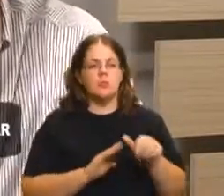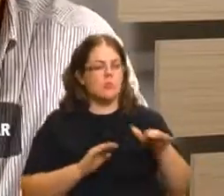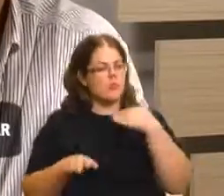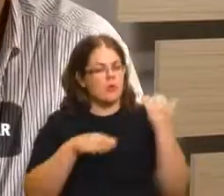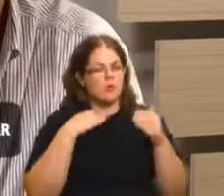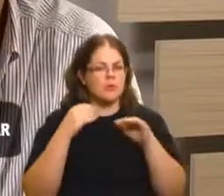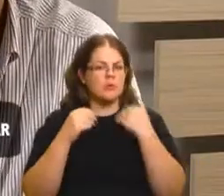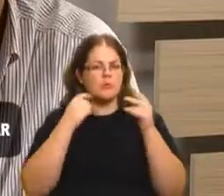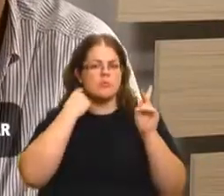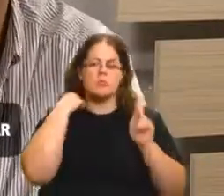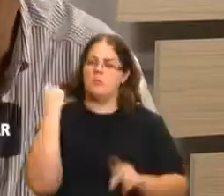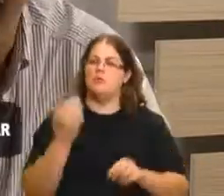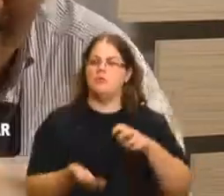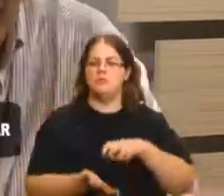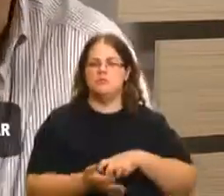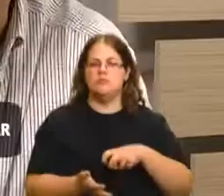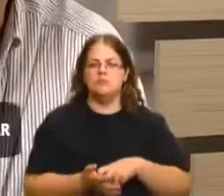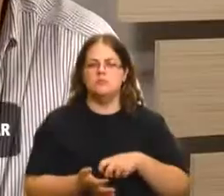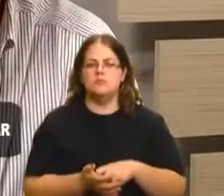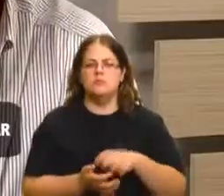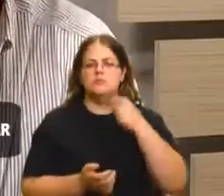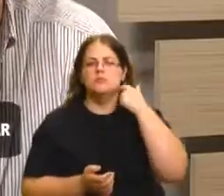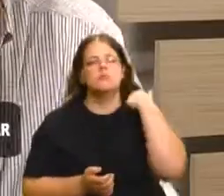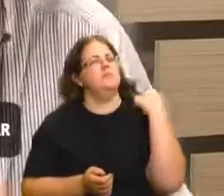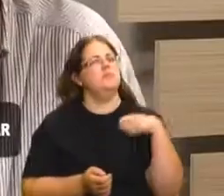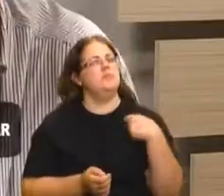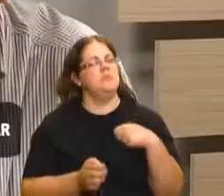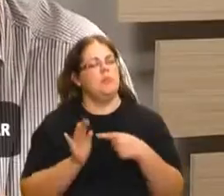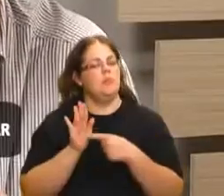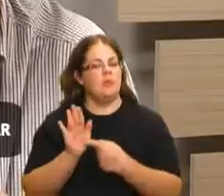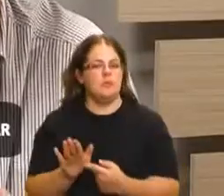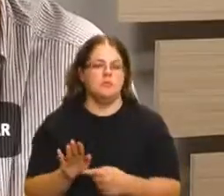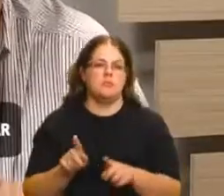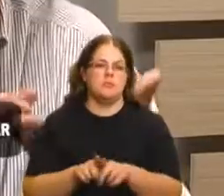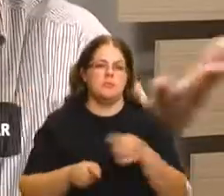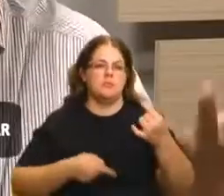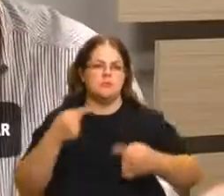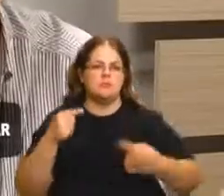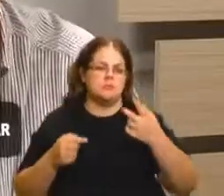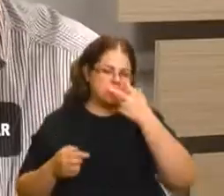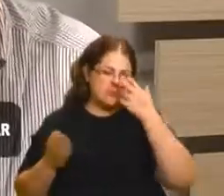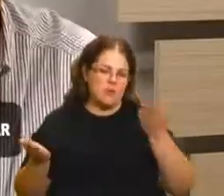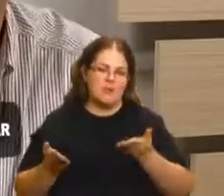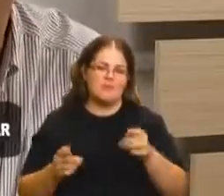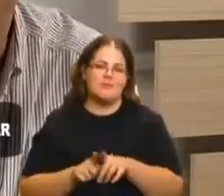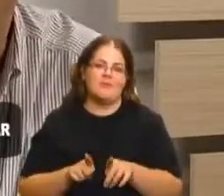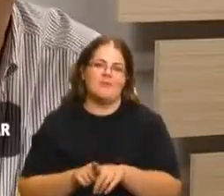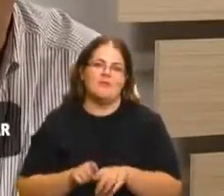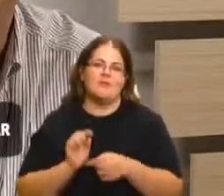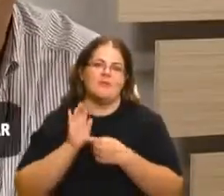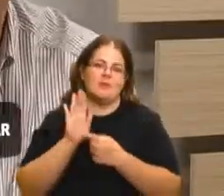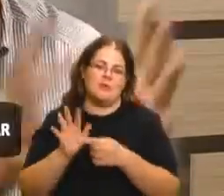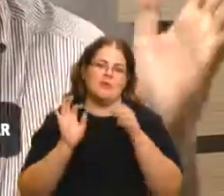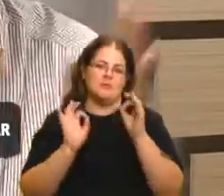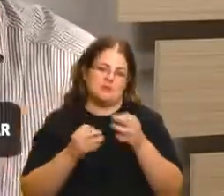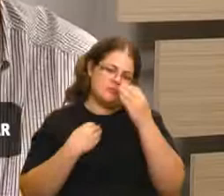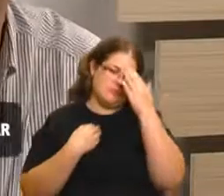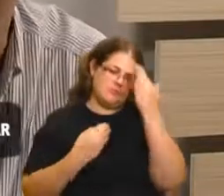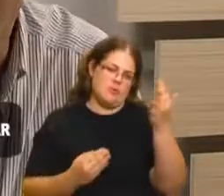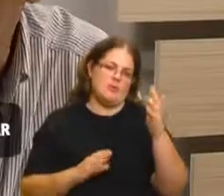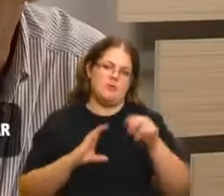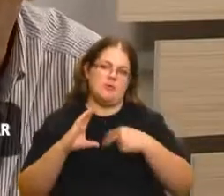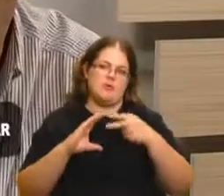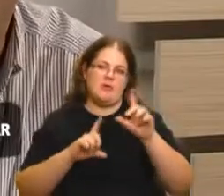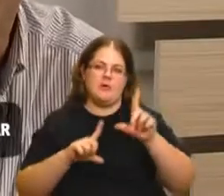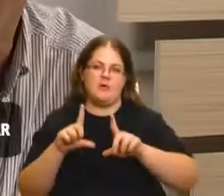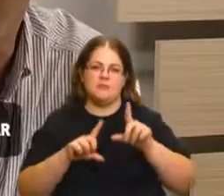até com a morte deles próprios. Agora, aqueles que mataram têm que vir à tona agora, né? E debates como esse servem para a gente elucidar tudo isso. Eu queria